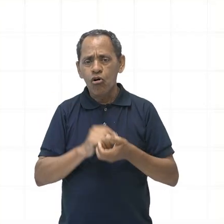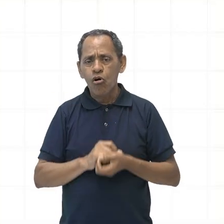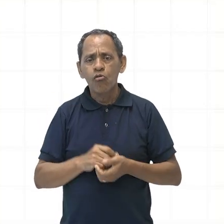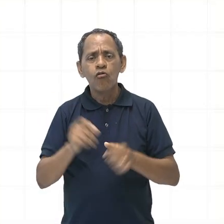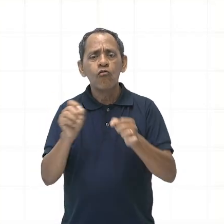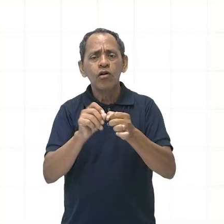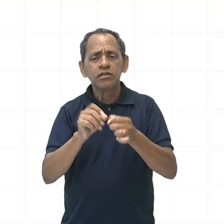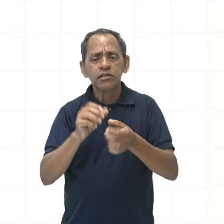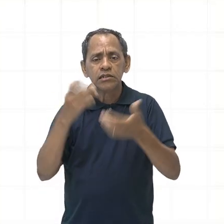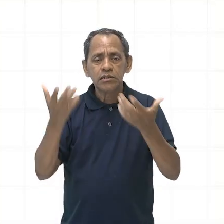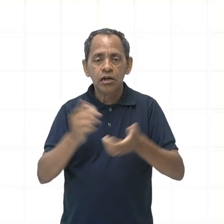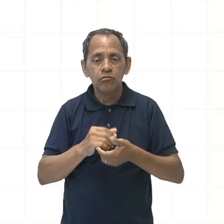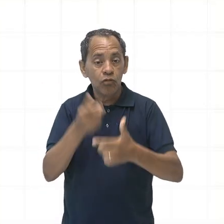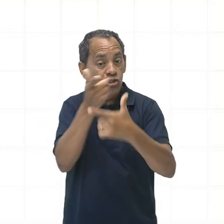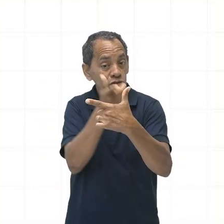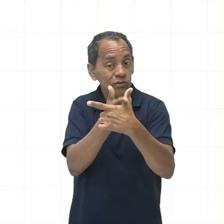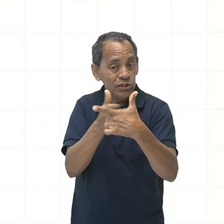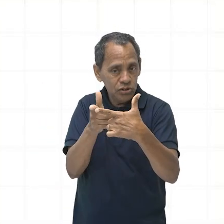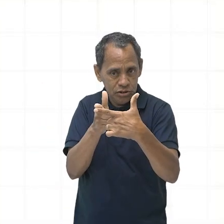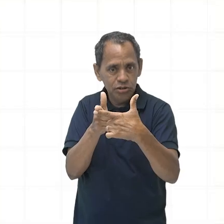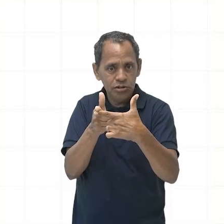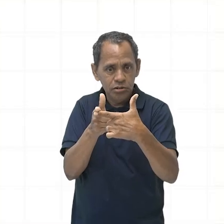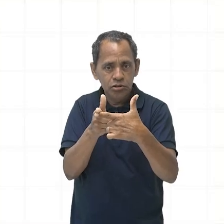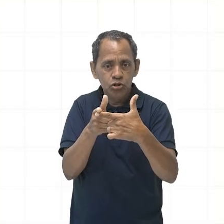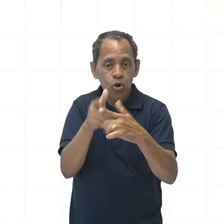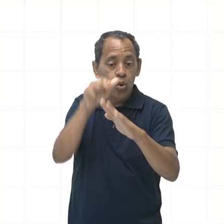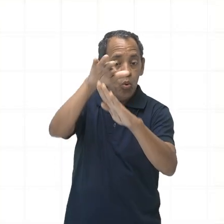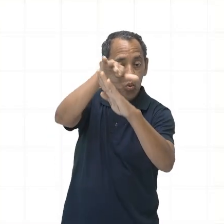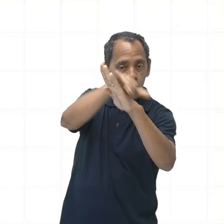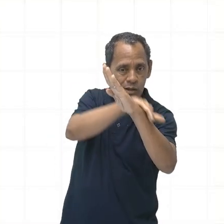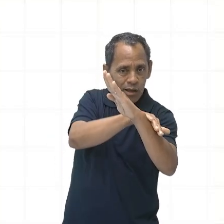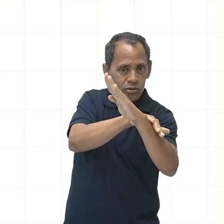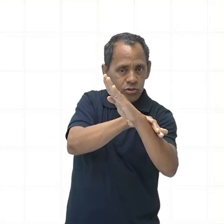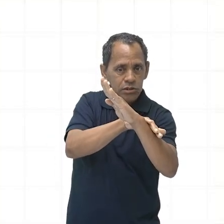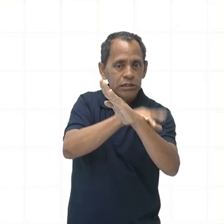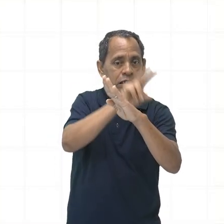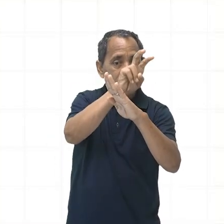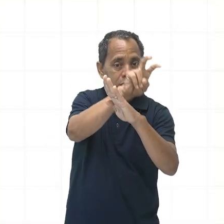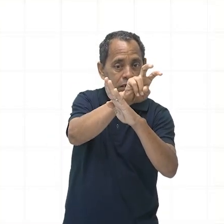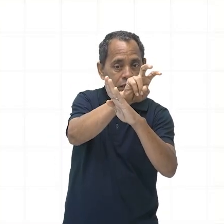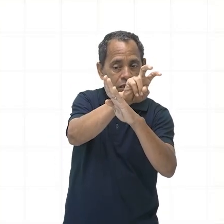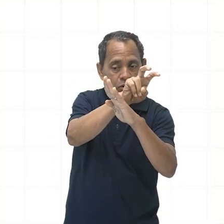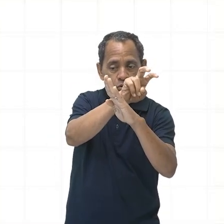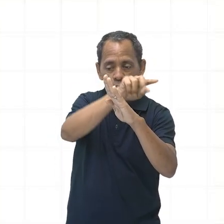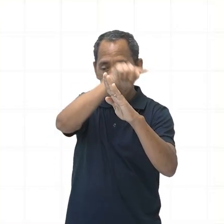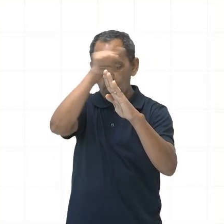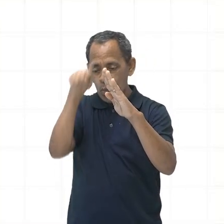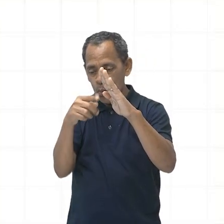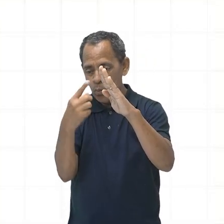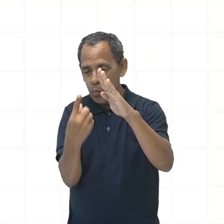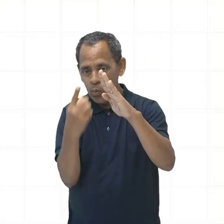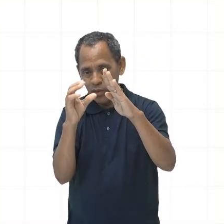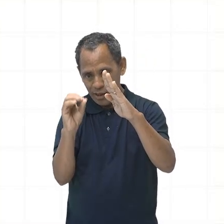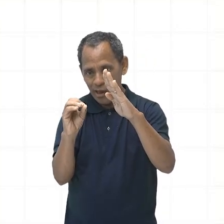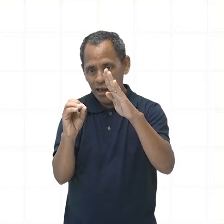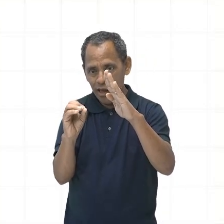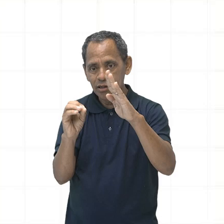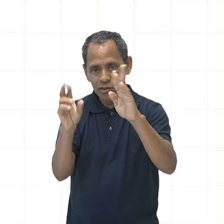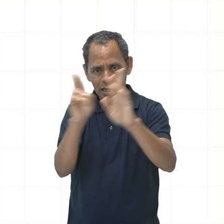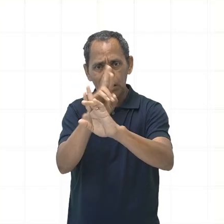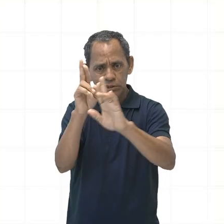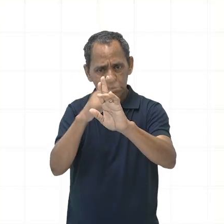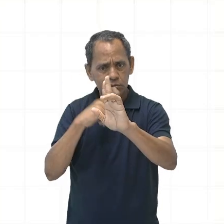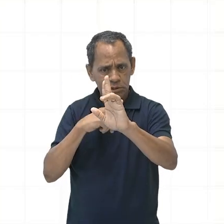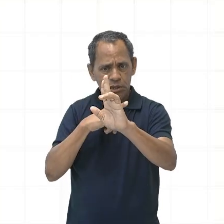são correspondentes. A gente vai dividir o lado 5 pelo lado 10, porque eles são correspondentes, a gente